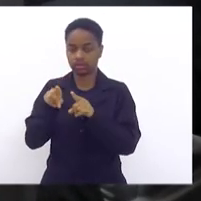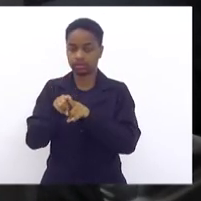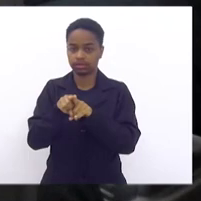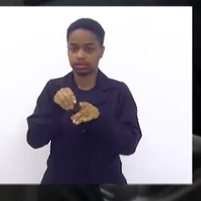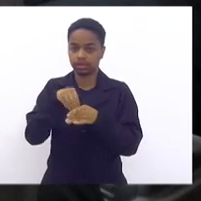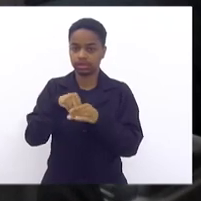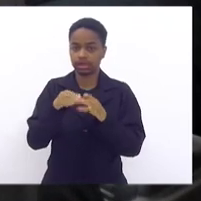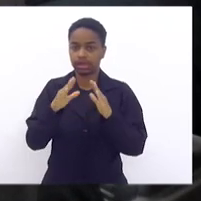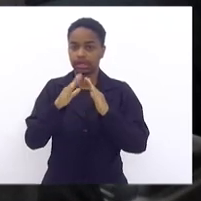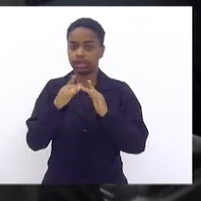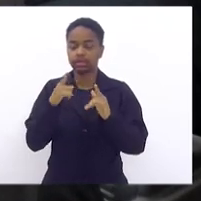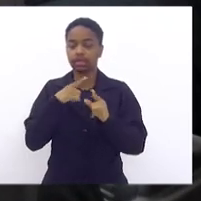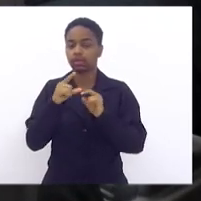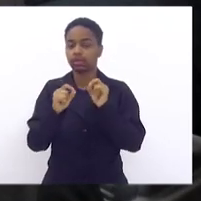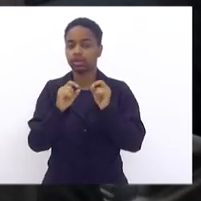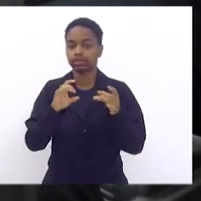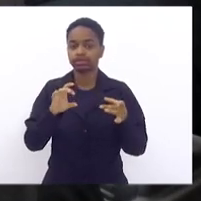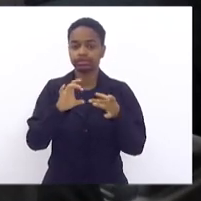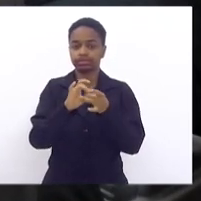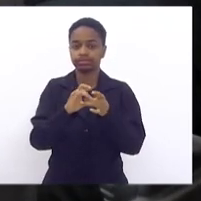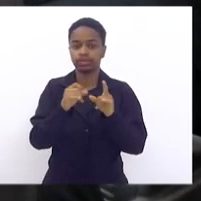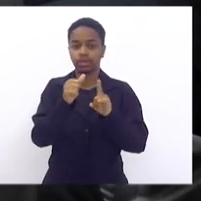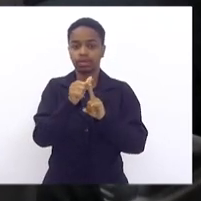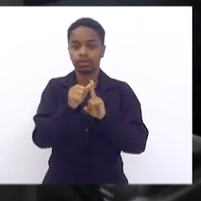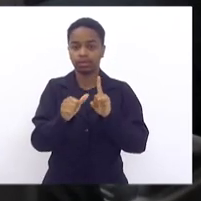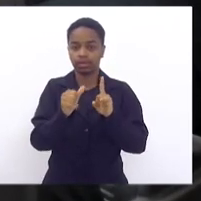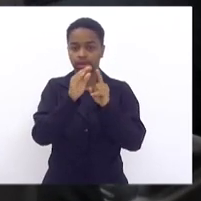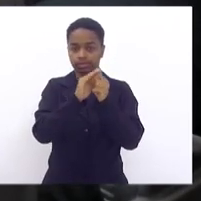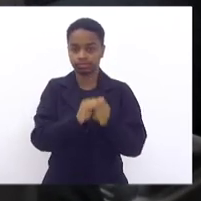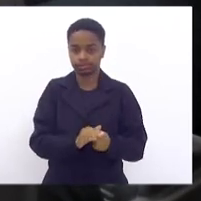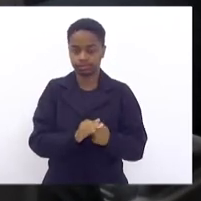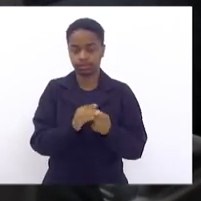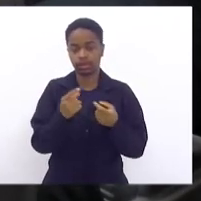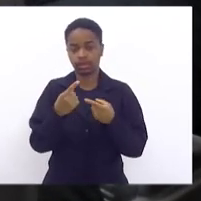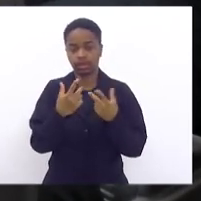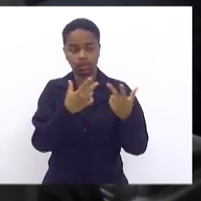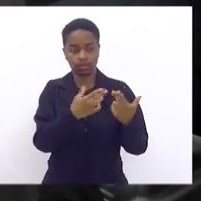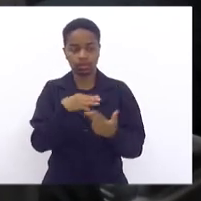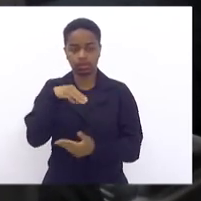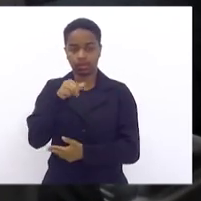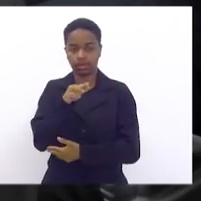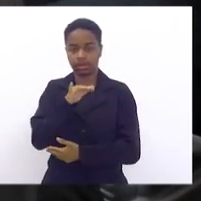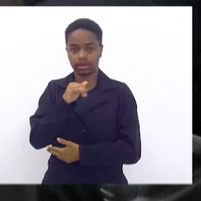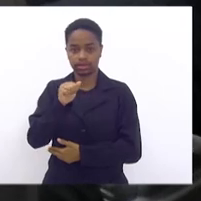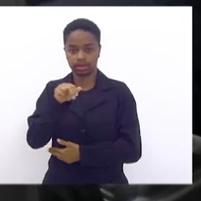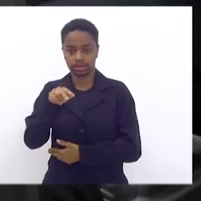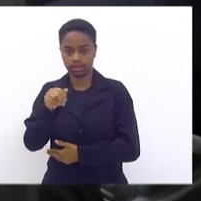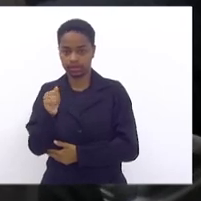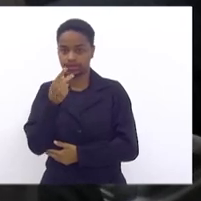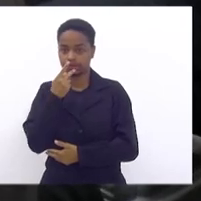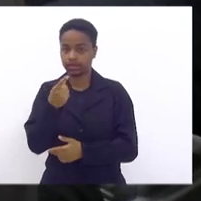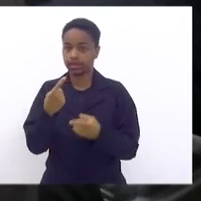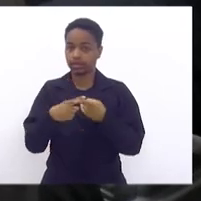muito da misoginia ali, que é o tema que a Mariana traz, né, como estrutural